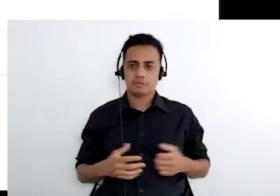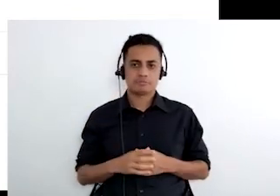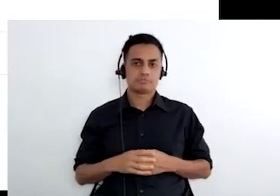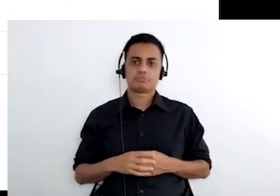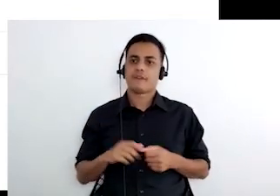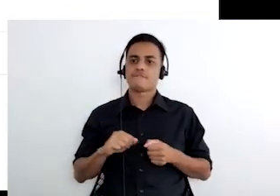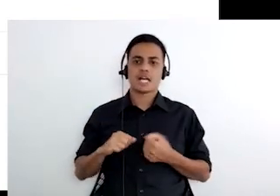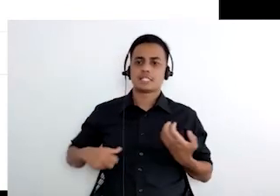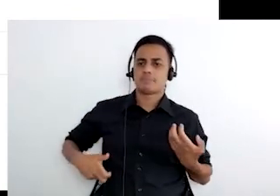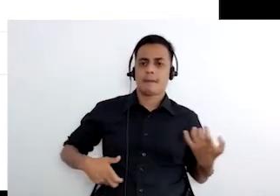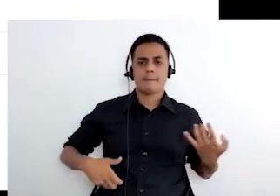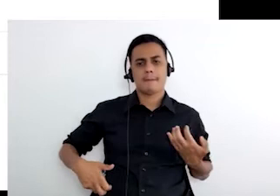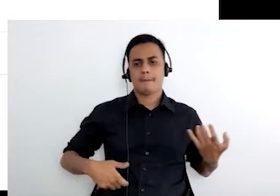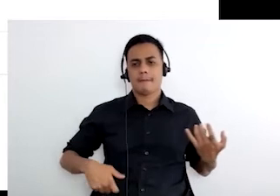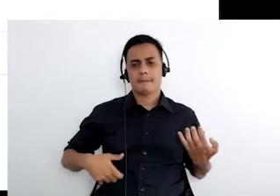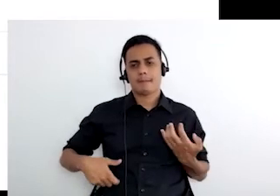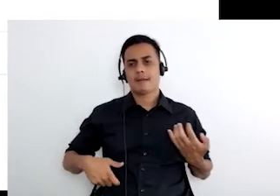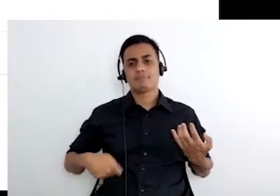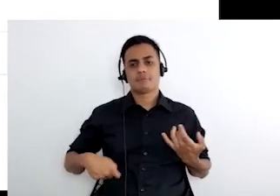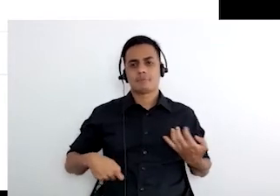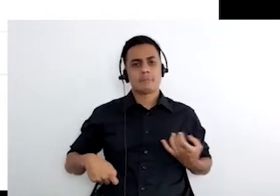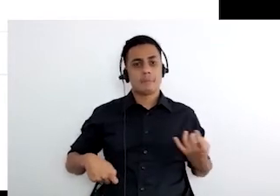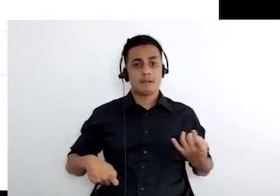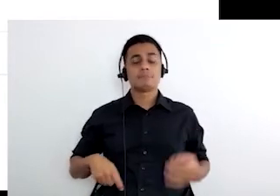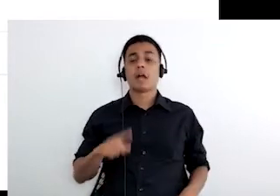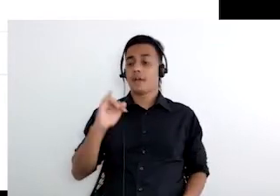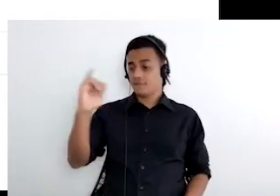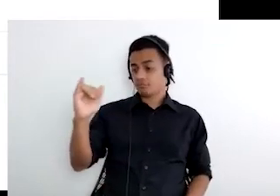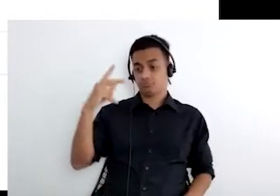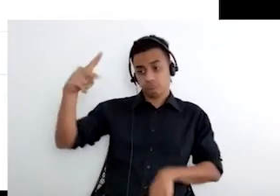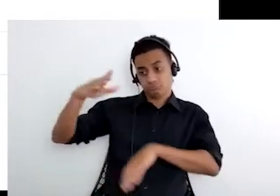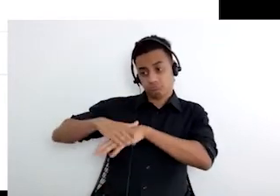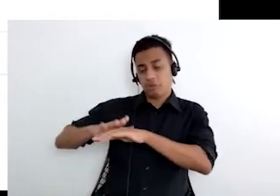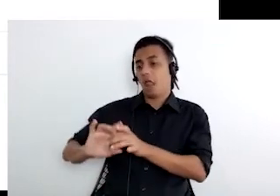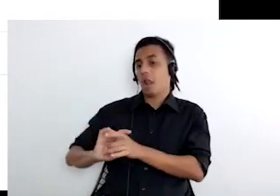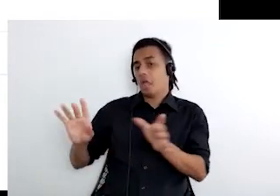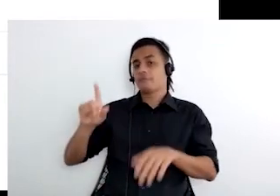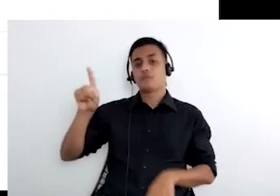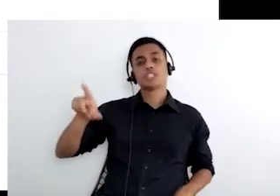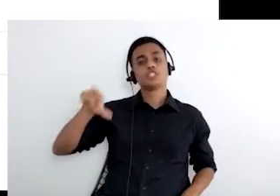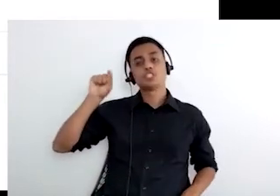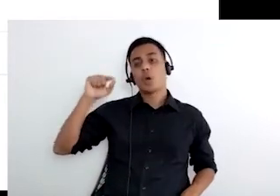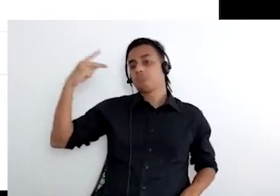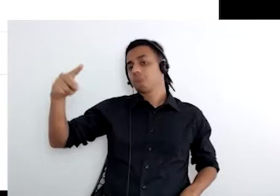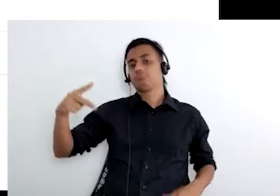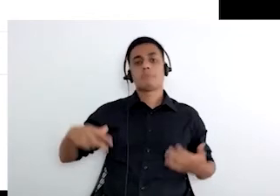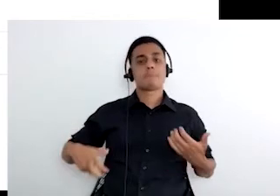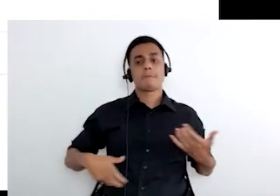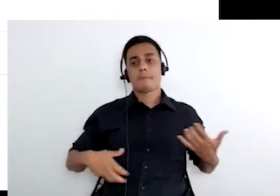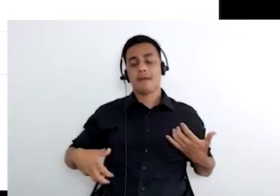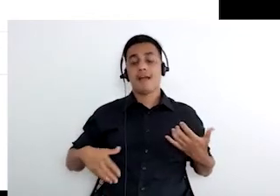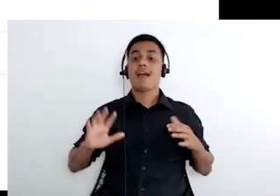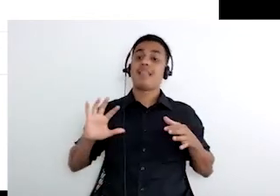fazendo um solo, e a gente vai dizer, ó, solista, aleatoriamente, escolha uma nota na